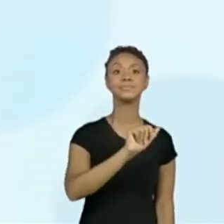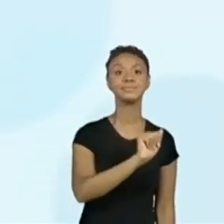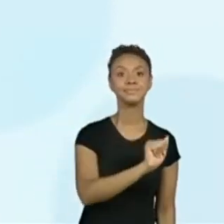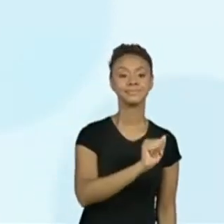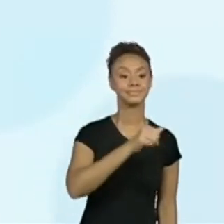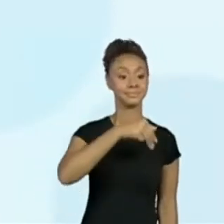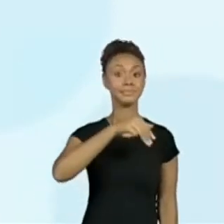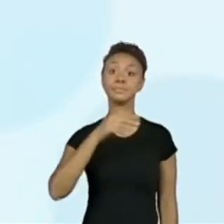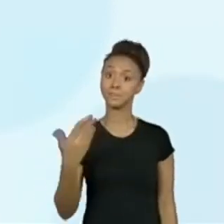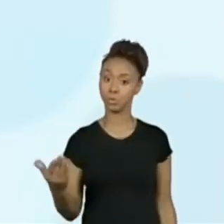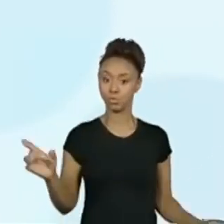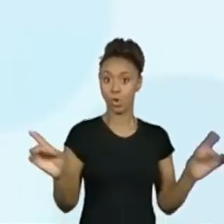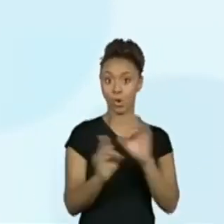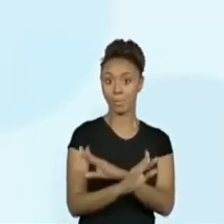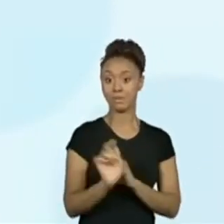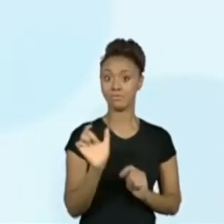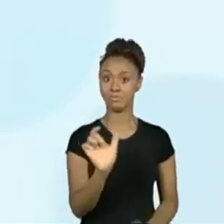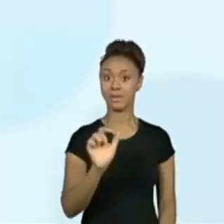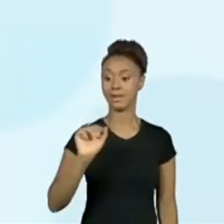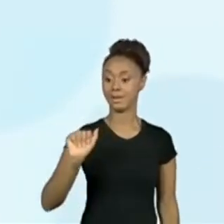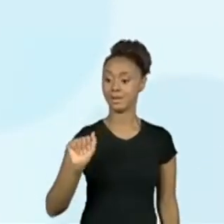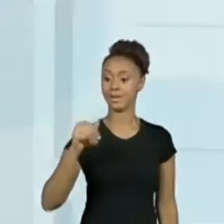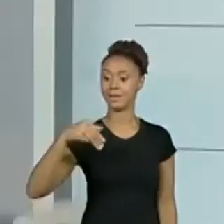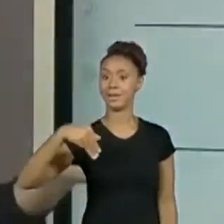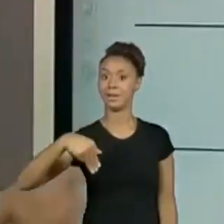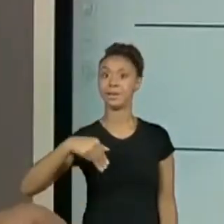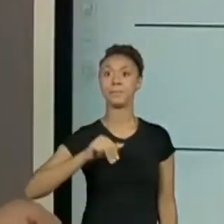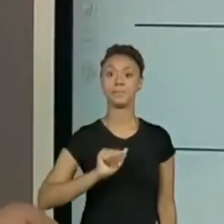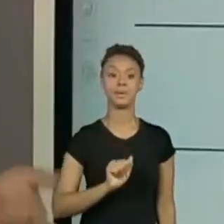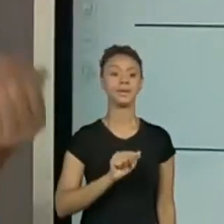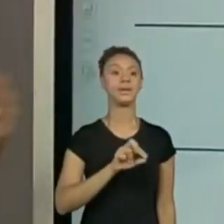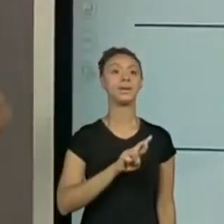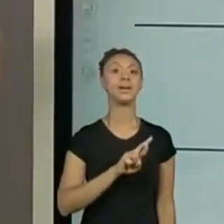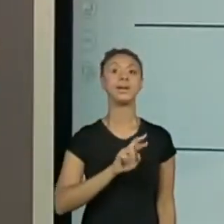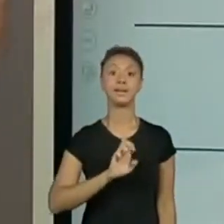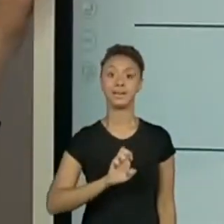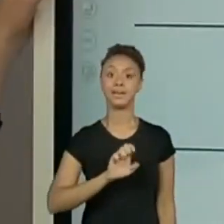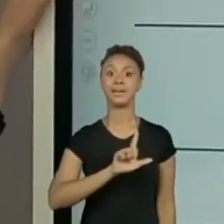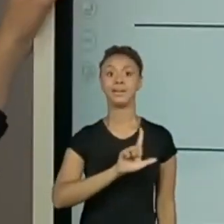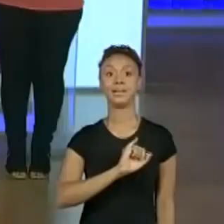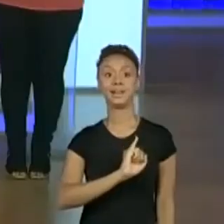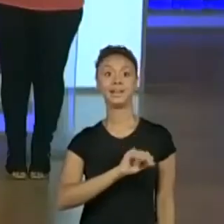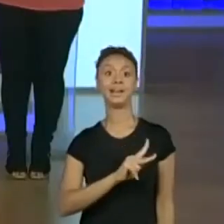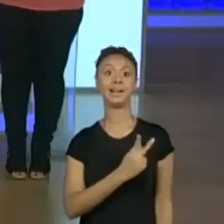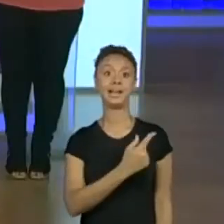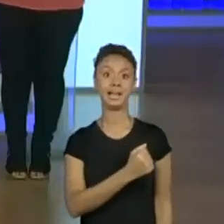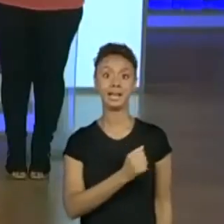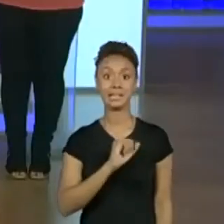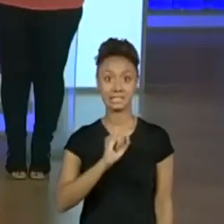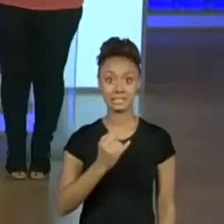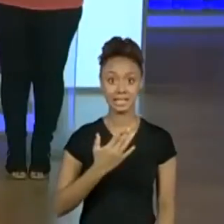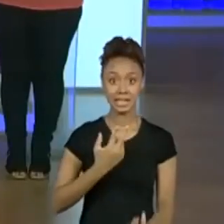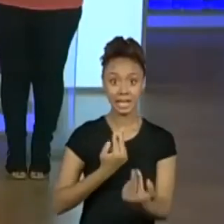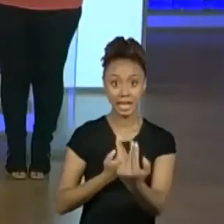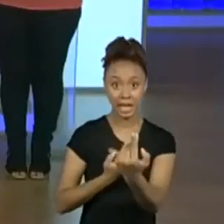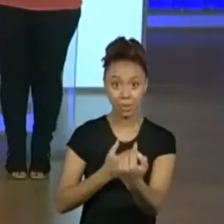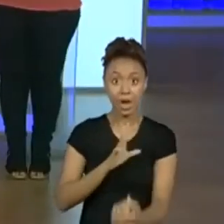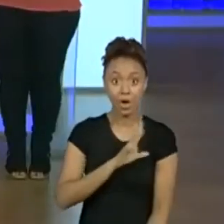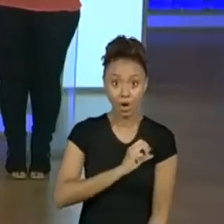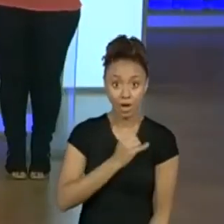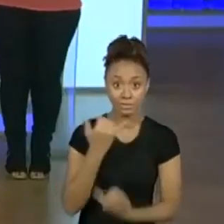Amarelinha. Perfeito? Sim. Se tem alguém que gosta de amarelinha igual a professora Kelly, já